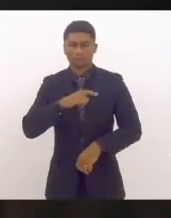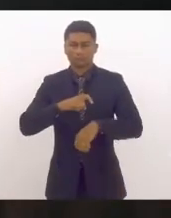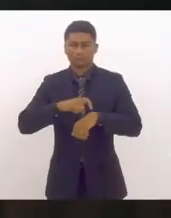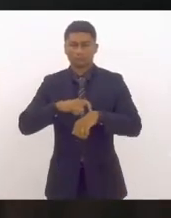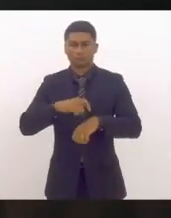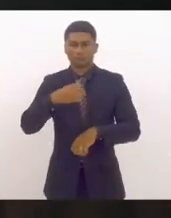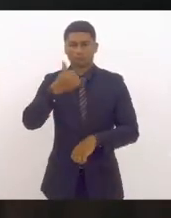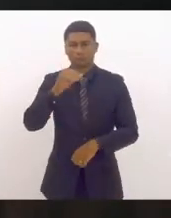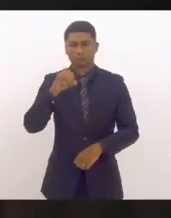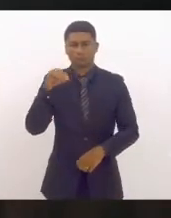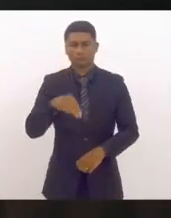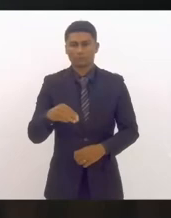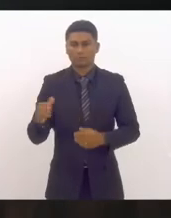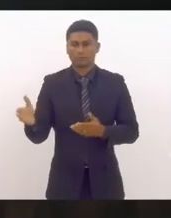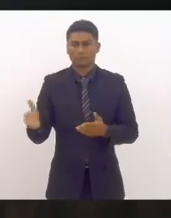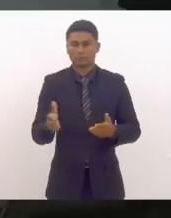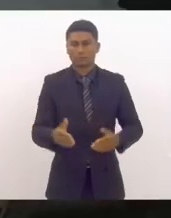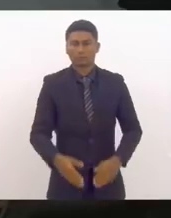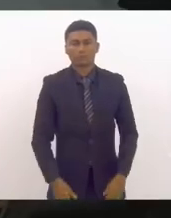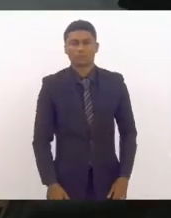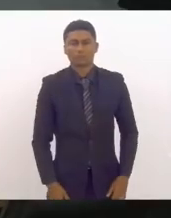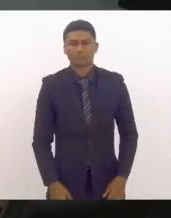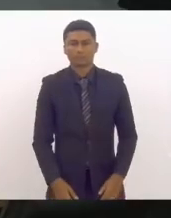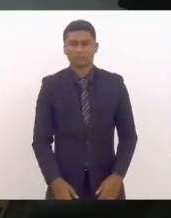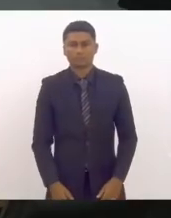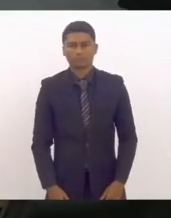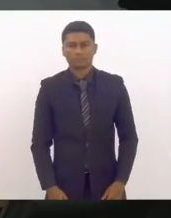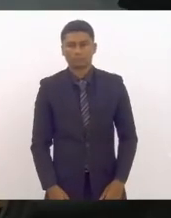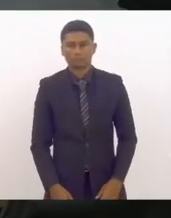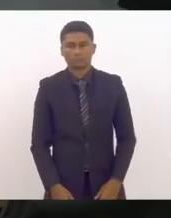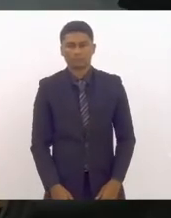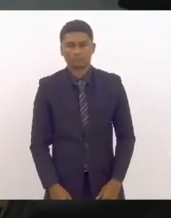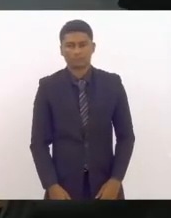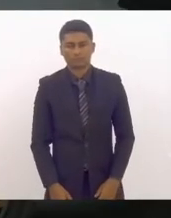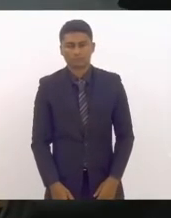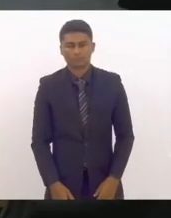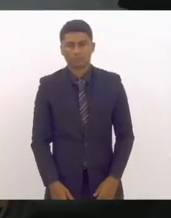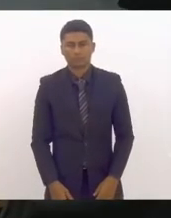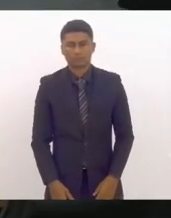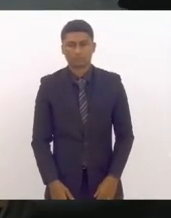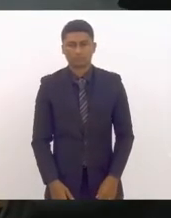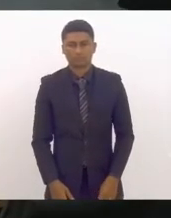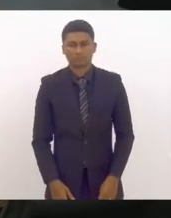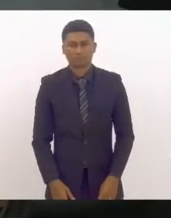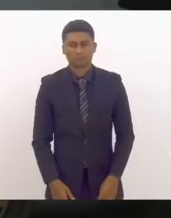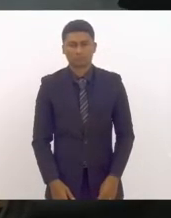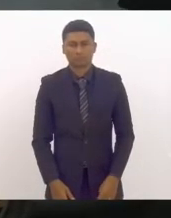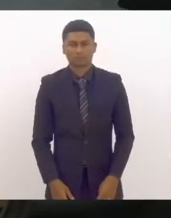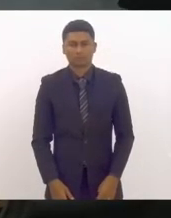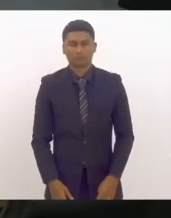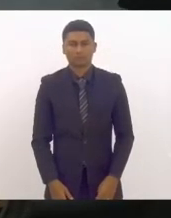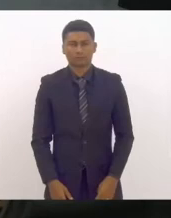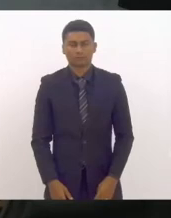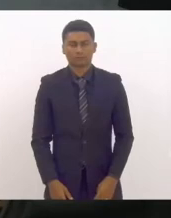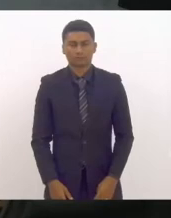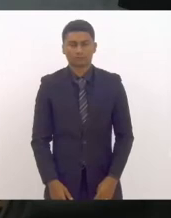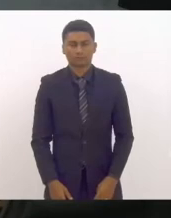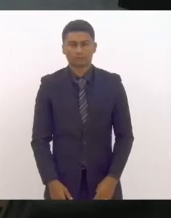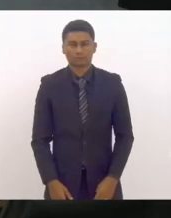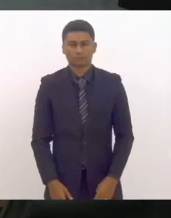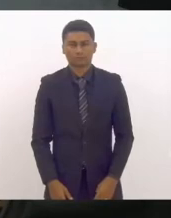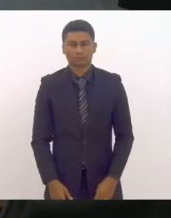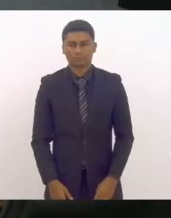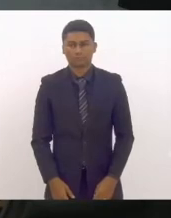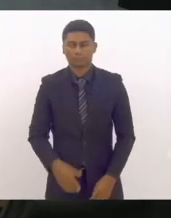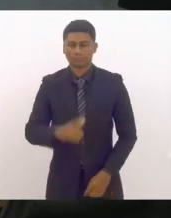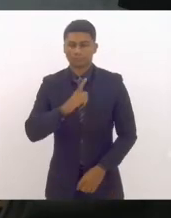minutos. Obrigado, meu amor. Até amanhã. Até amanhã? Até terça. O senhor dispõe